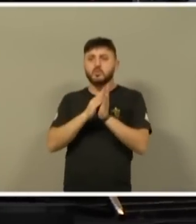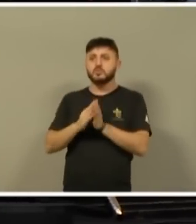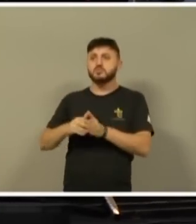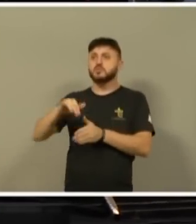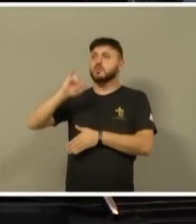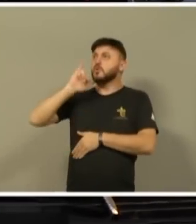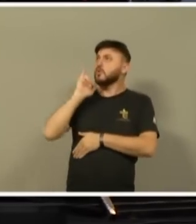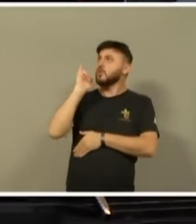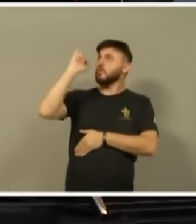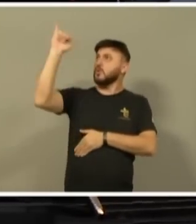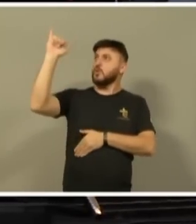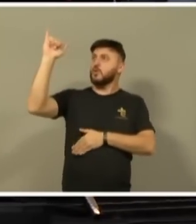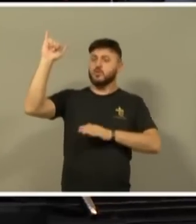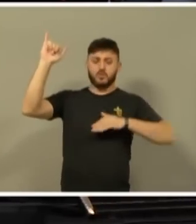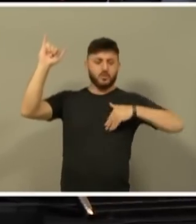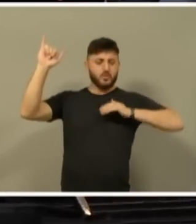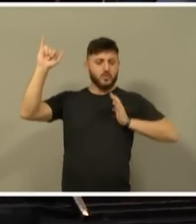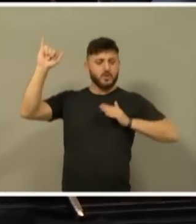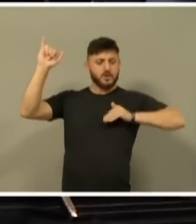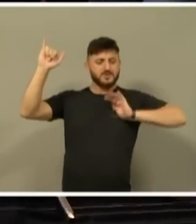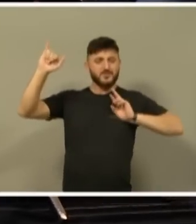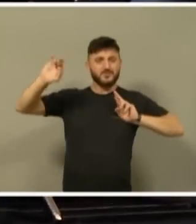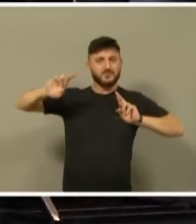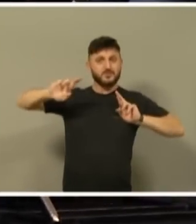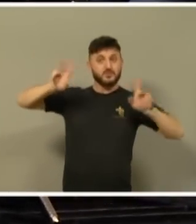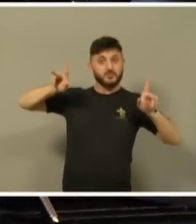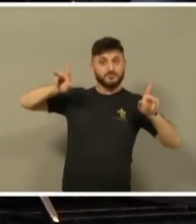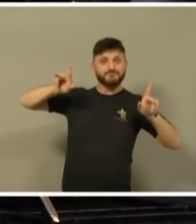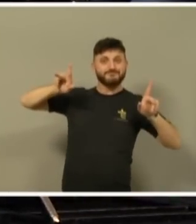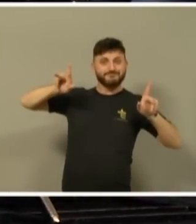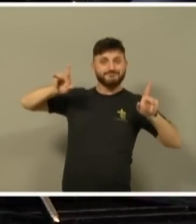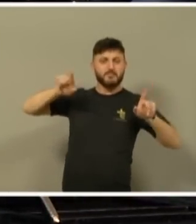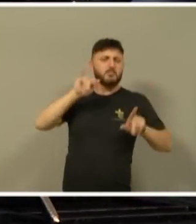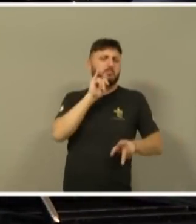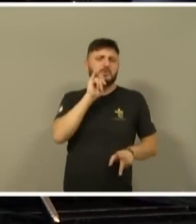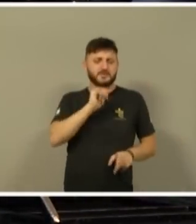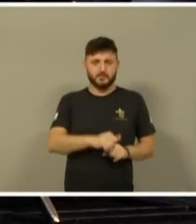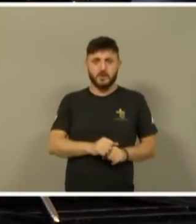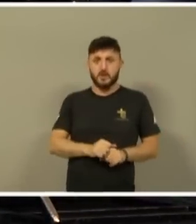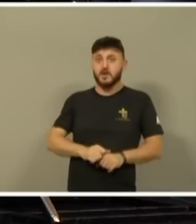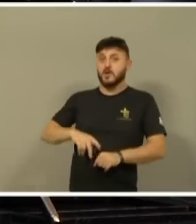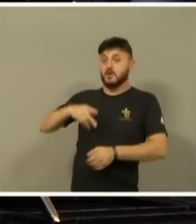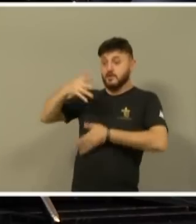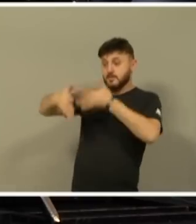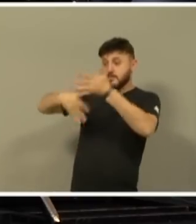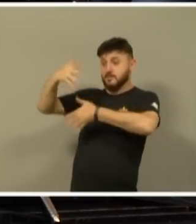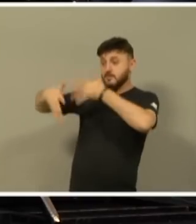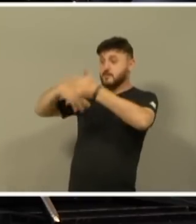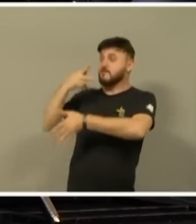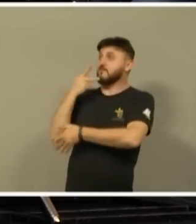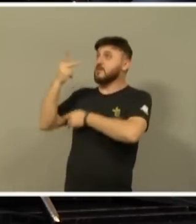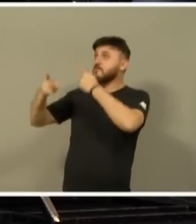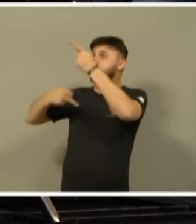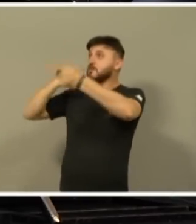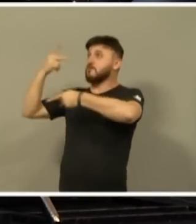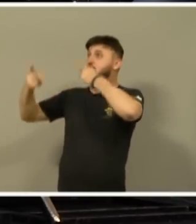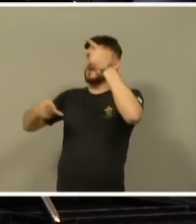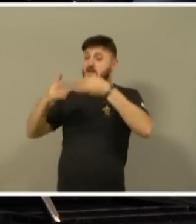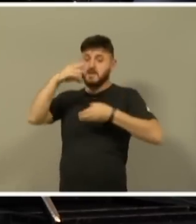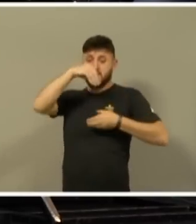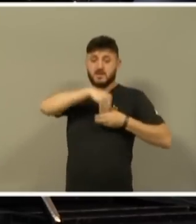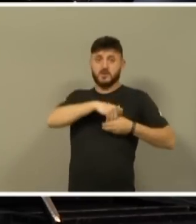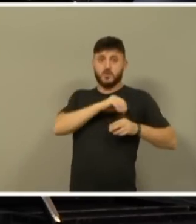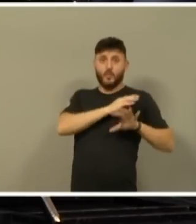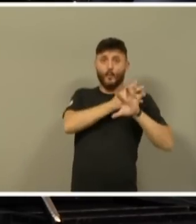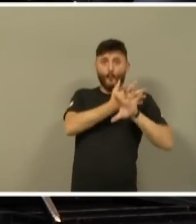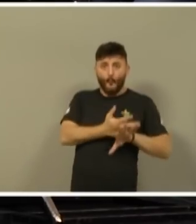não acompanha a oração mental. Explico. Nessas horas, nós entramos na oração vocal.